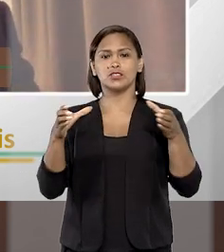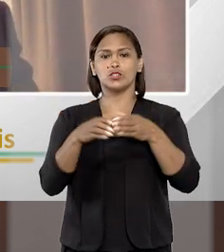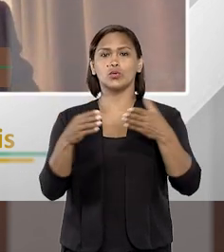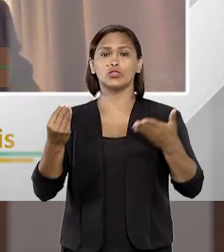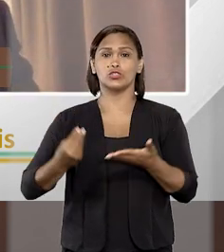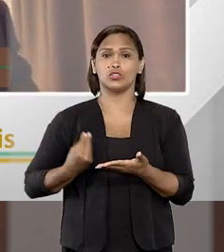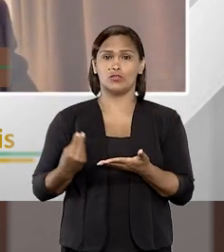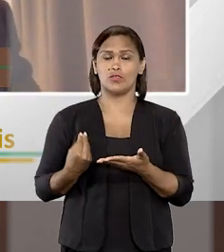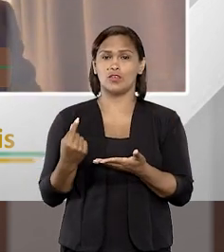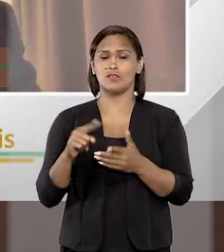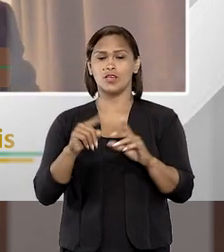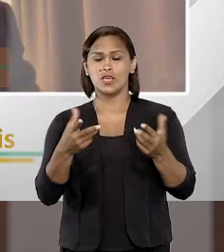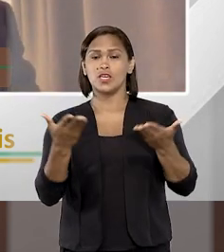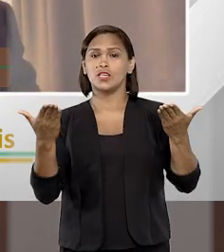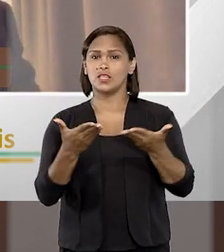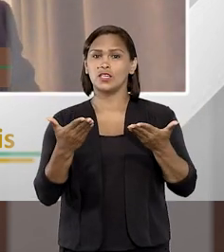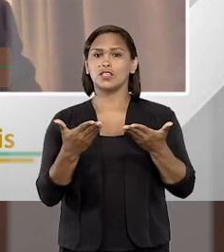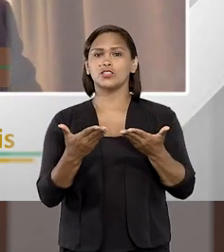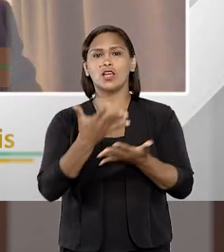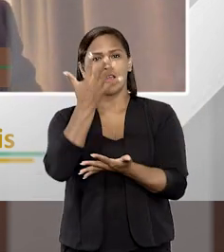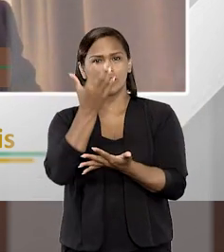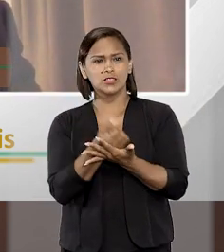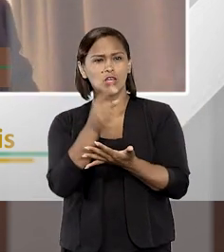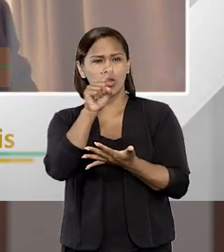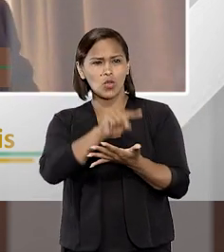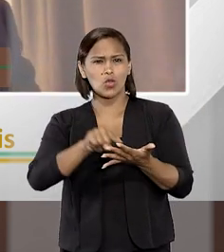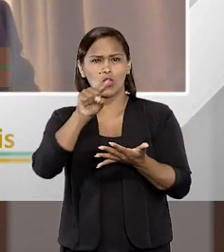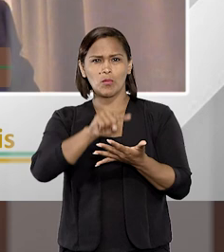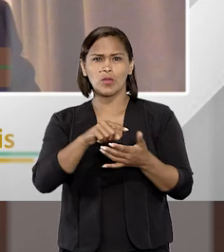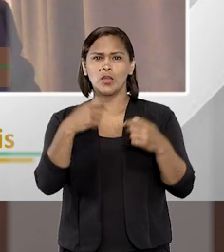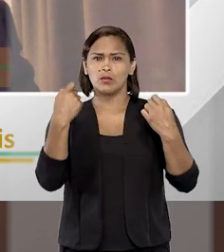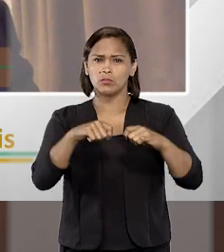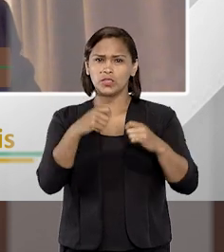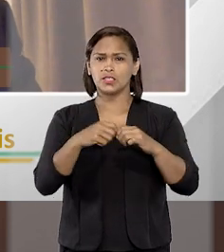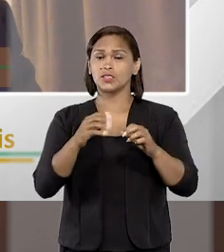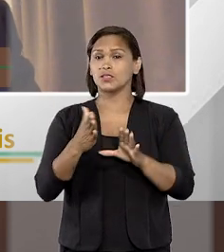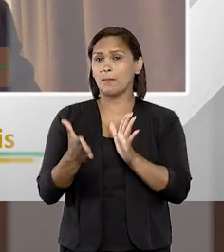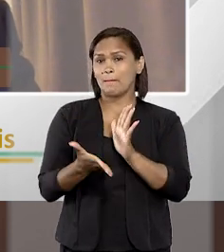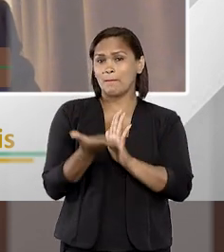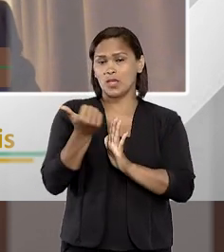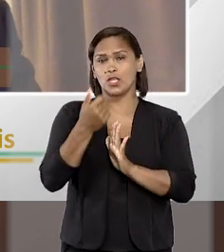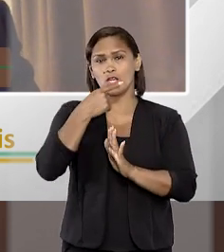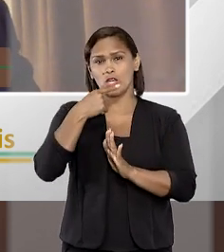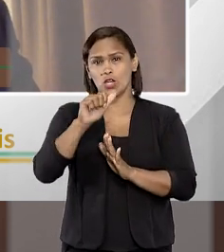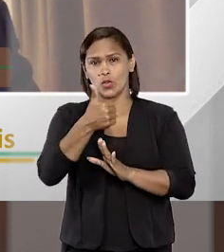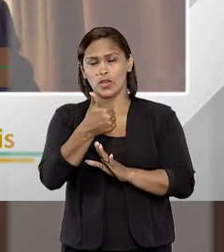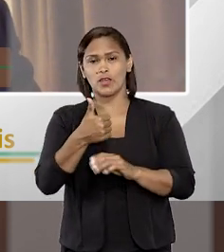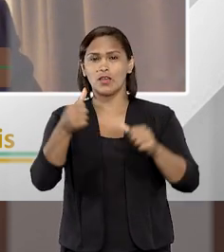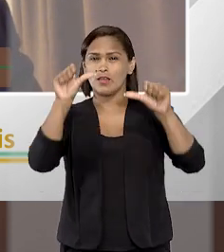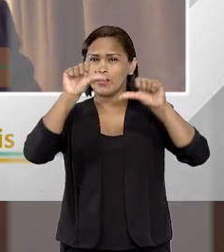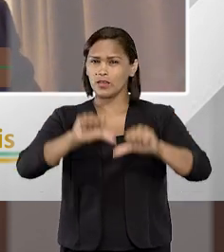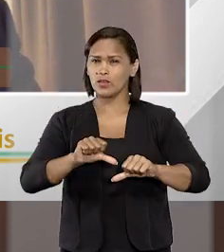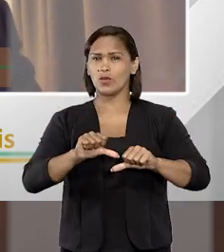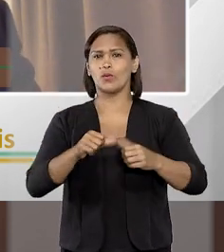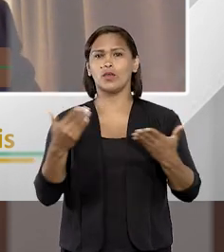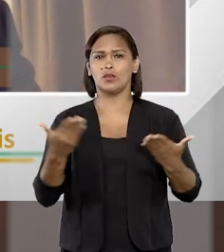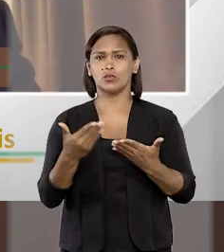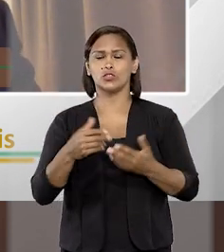que hoje nós convivemos e que já temos como absolutamente congruente ou insatisfatório